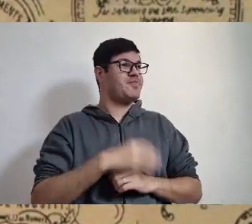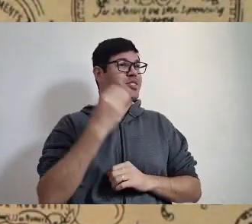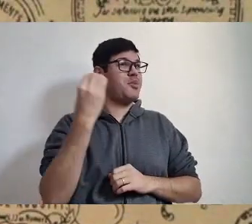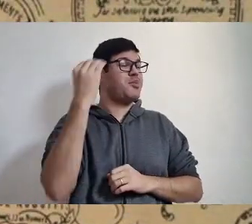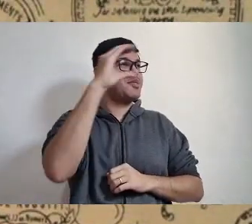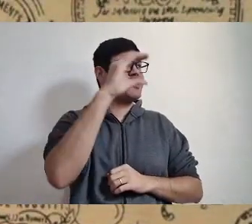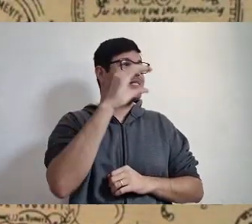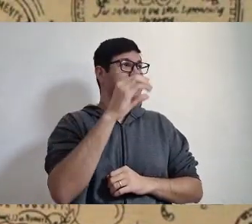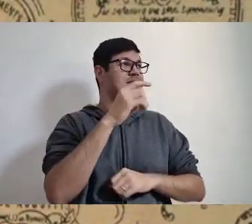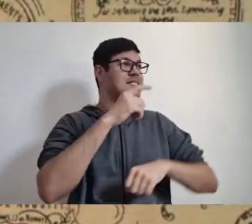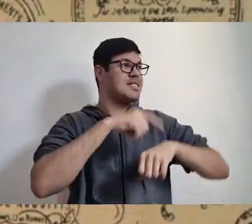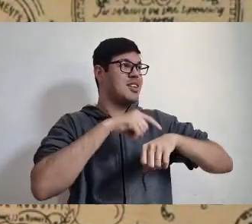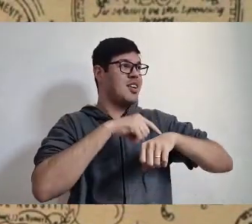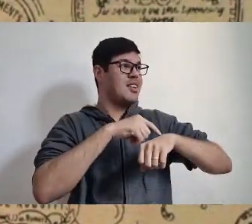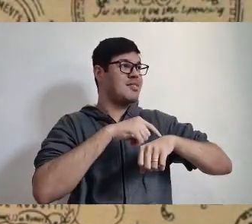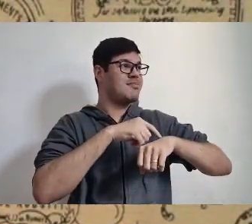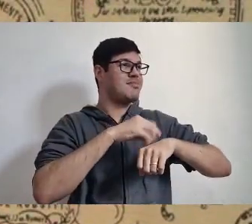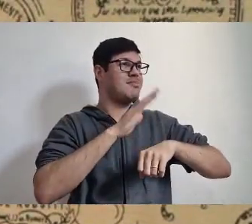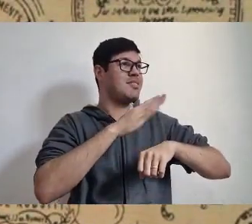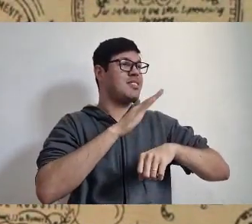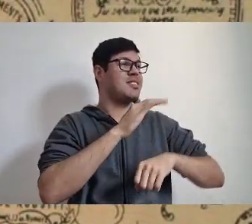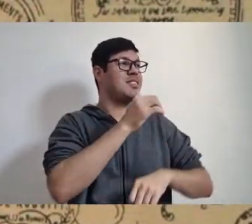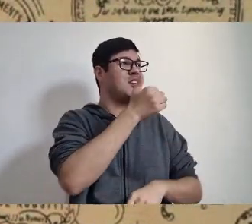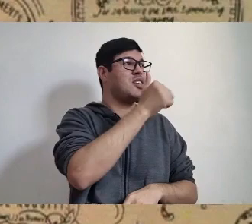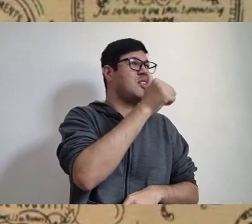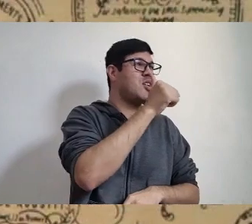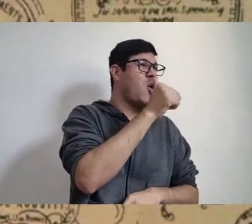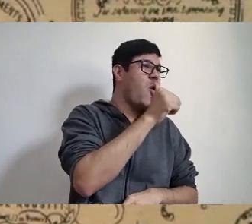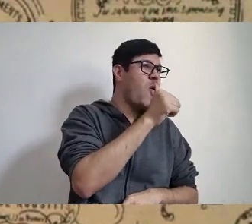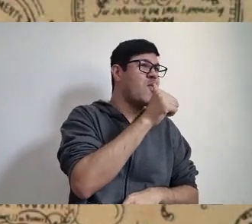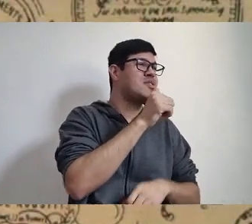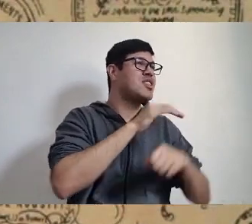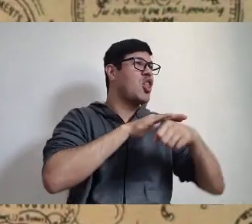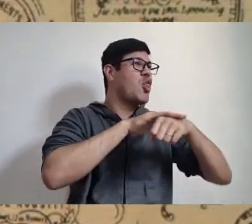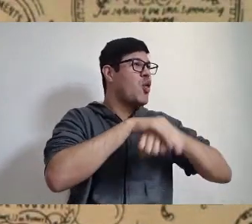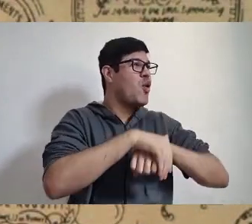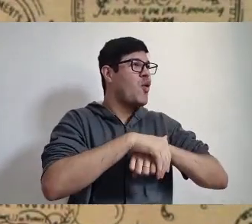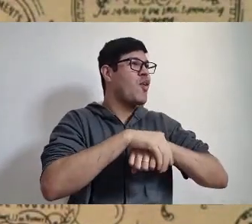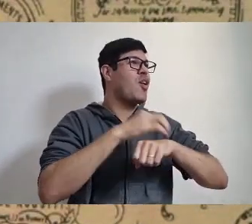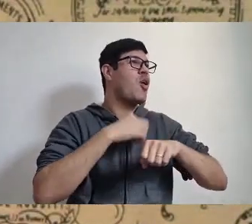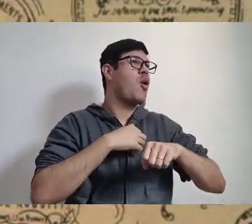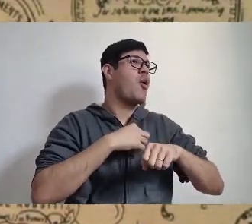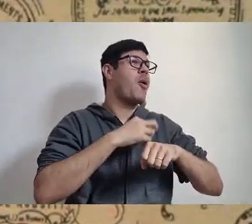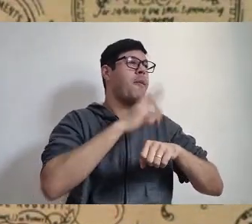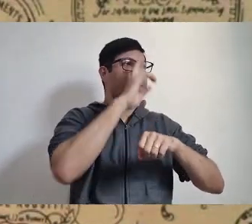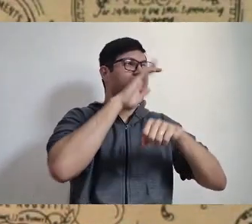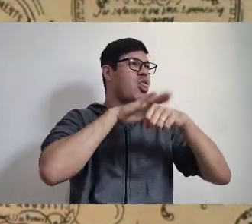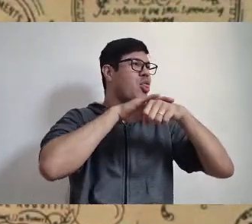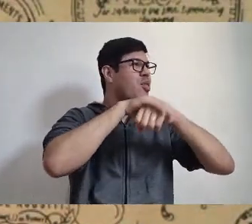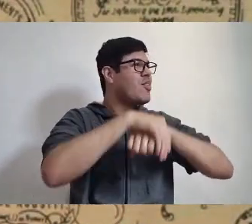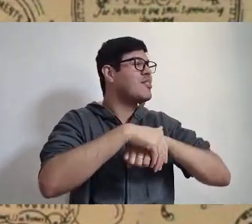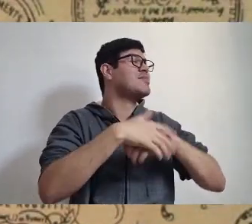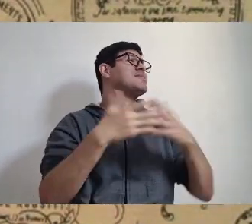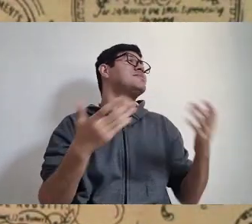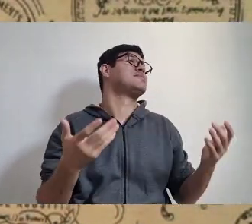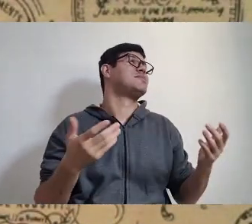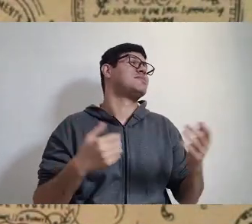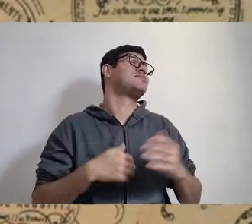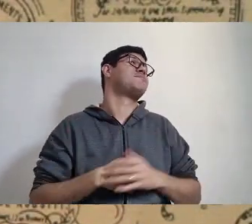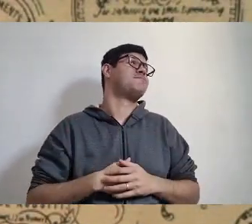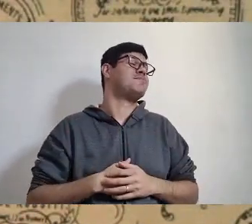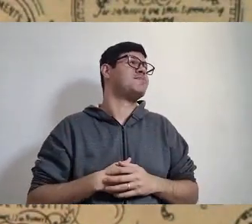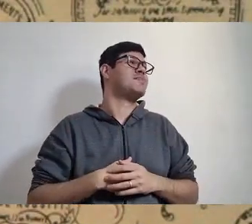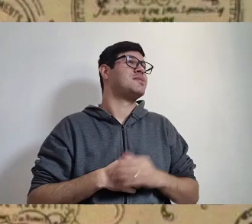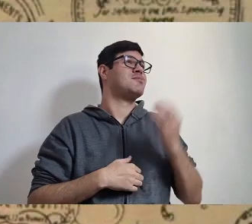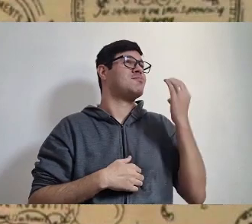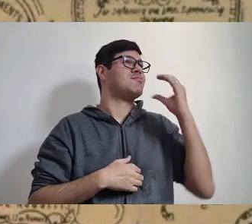esse vídeo? Entendi. 11, meia-noite, 1h da manhã, que é horas que eu vou deitar na minha cama, que o meu filho dormiu e que eu vou conseguir fazer as